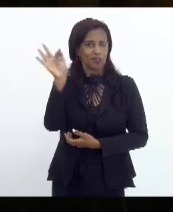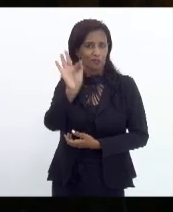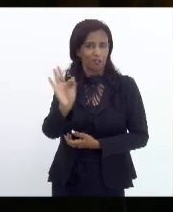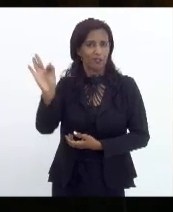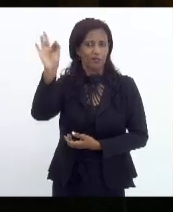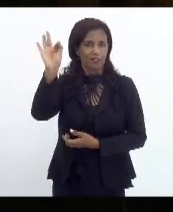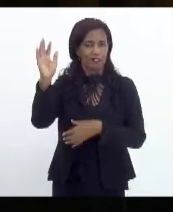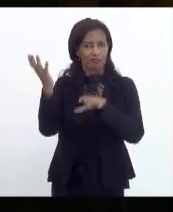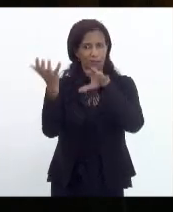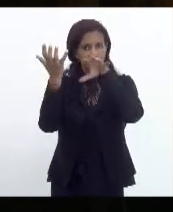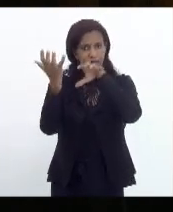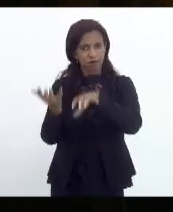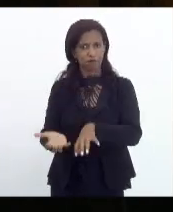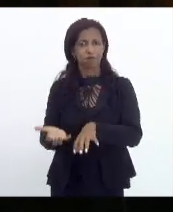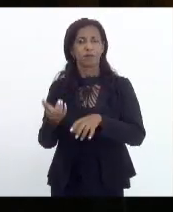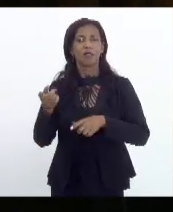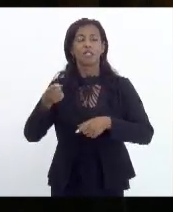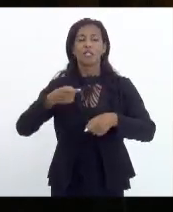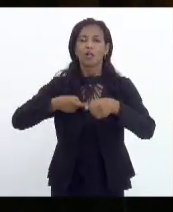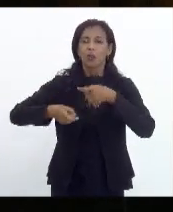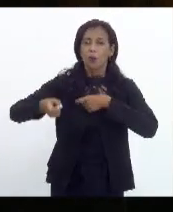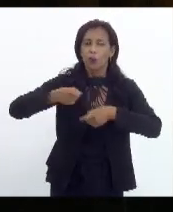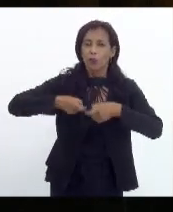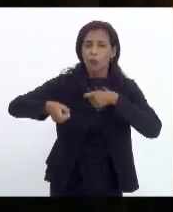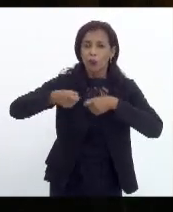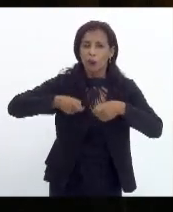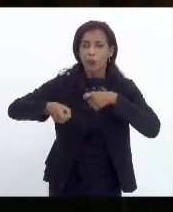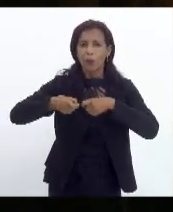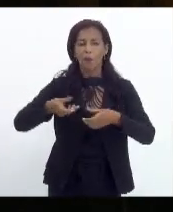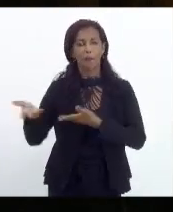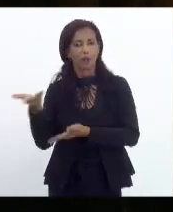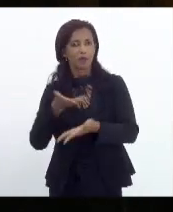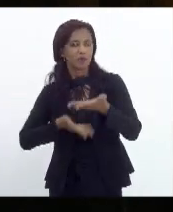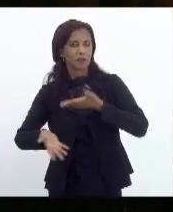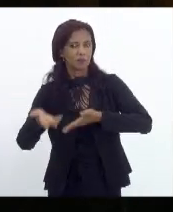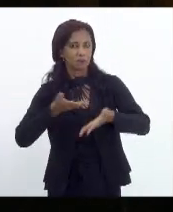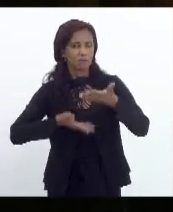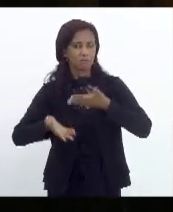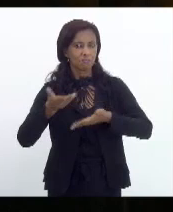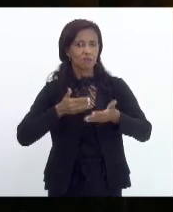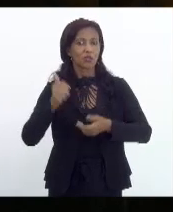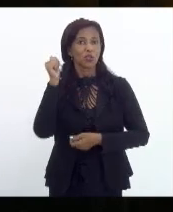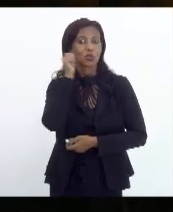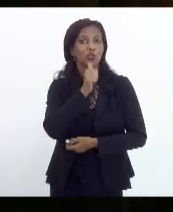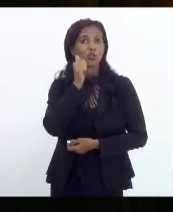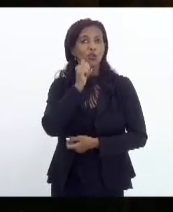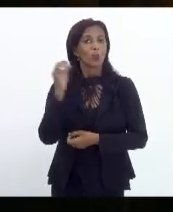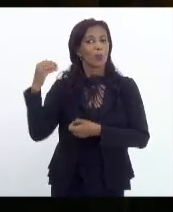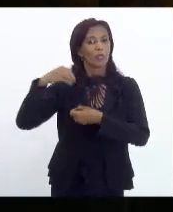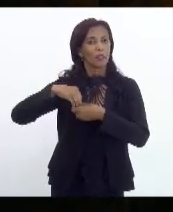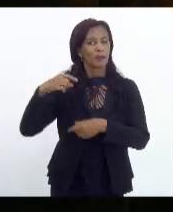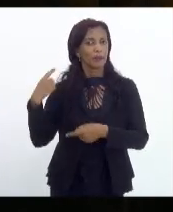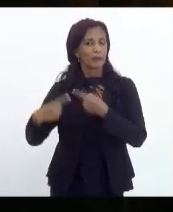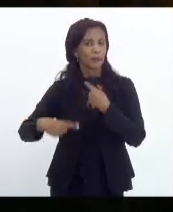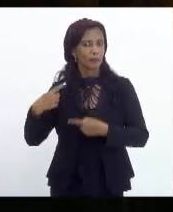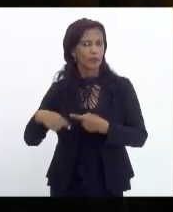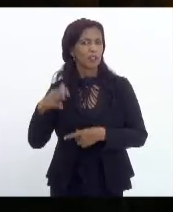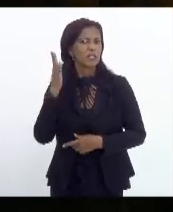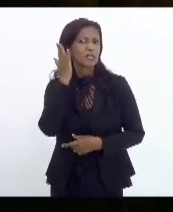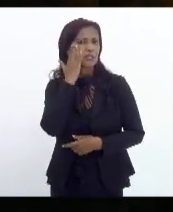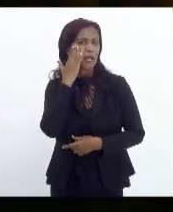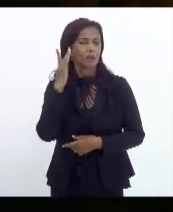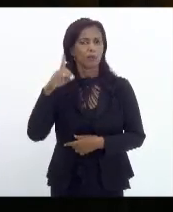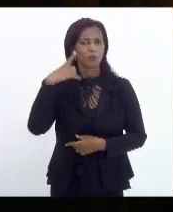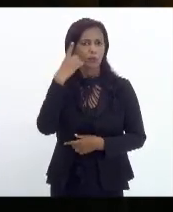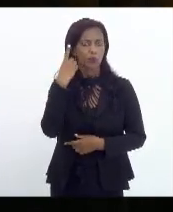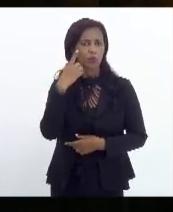no Congresso que lutam também pela maior participação de mulheres na política e a gente sabe que